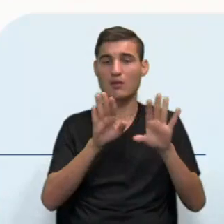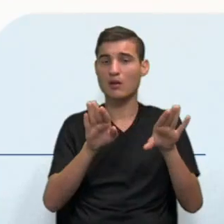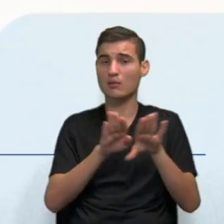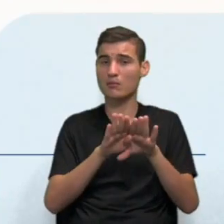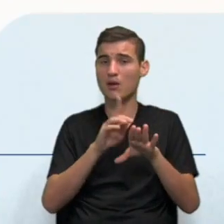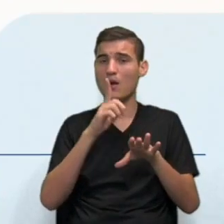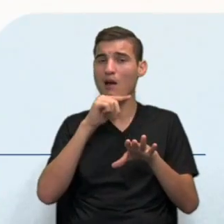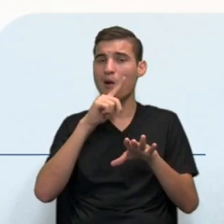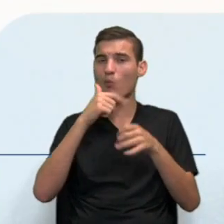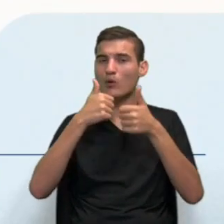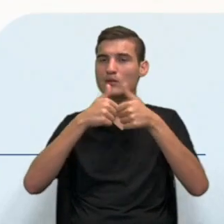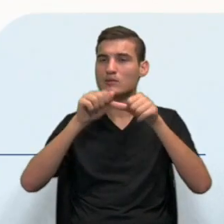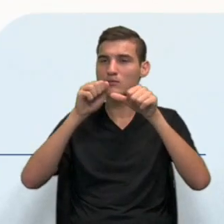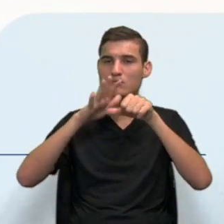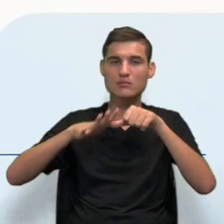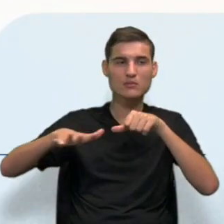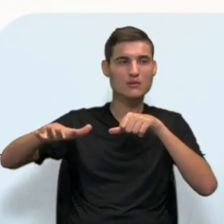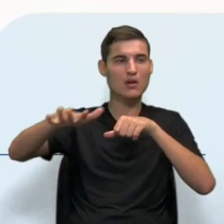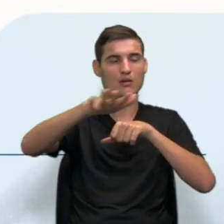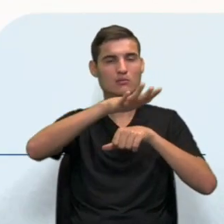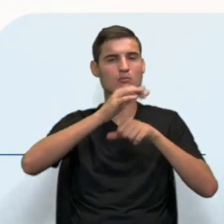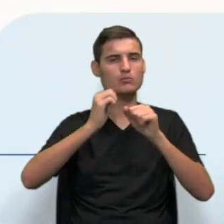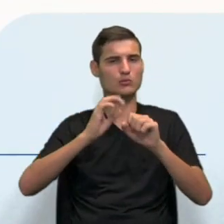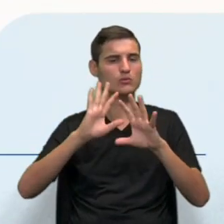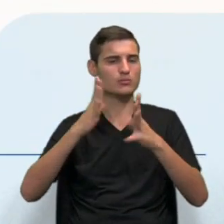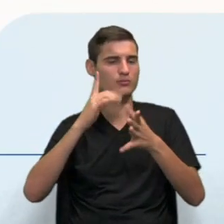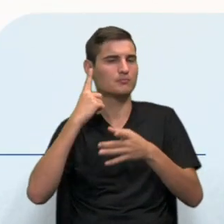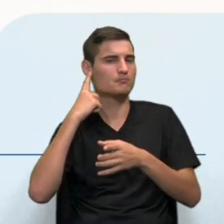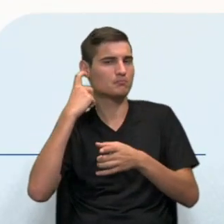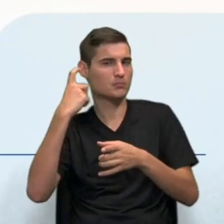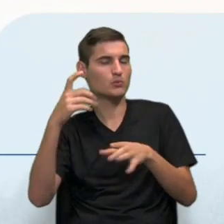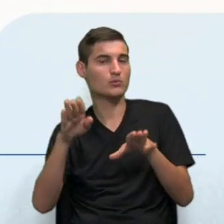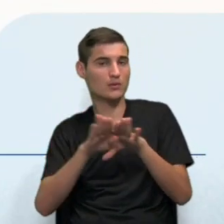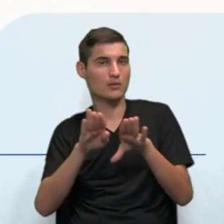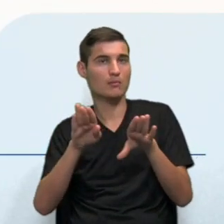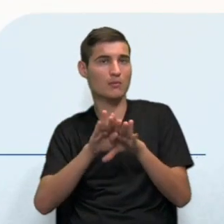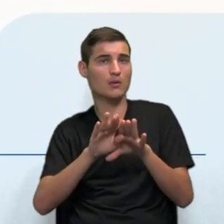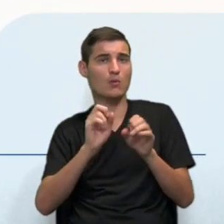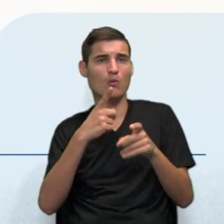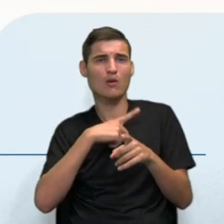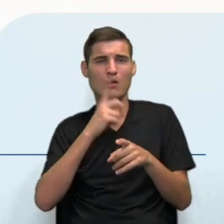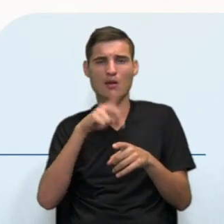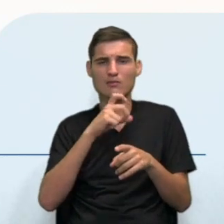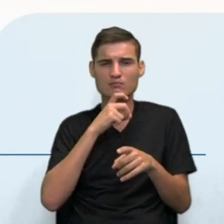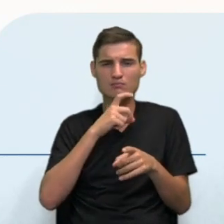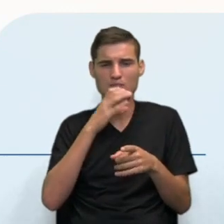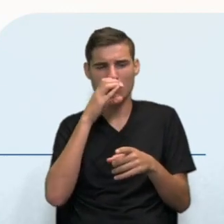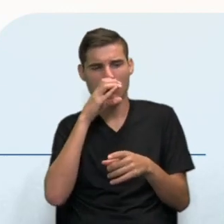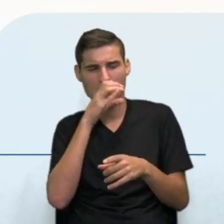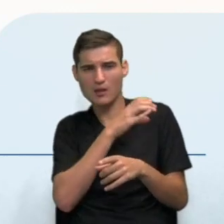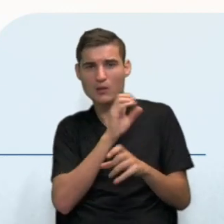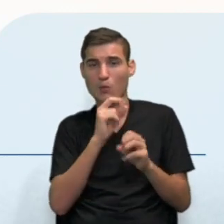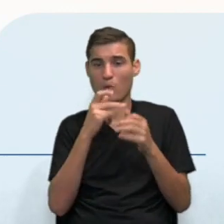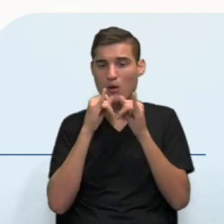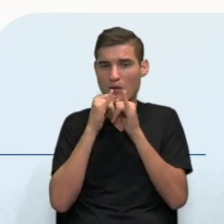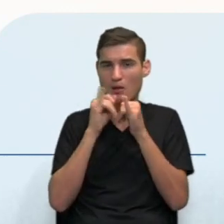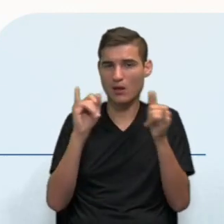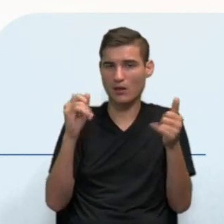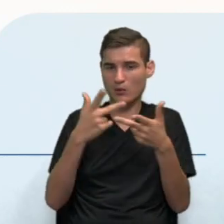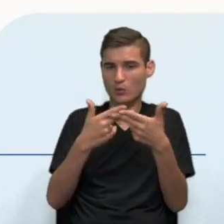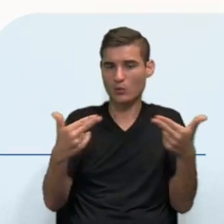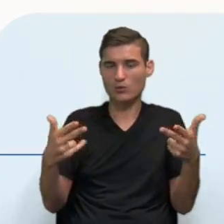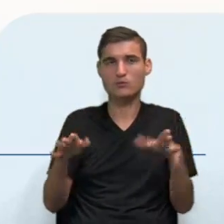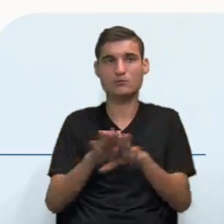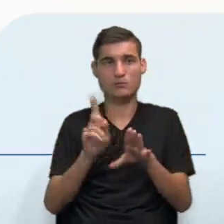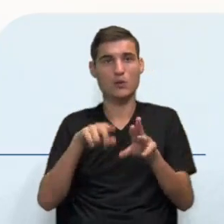que está no espaço pode ser um ruído para o canal. Pode ter ruído térmico, ruído eletrônico, e a gente consegue, às vezes, simular